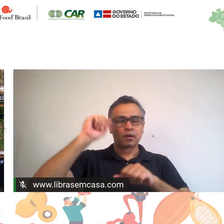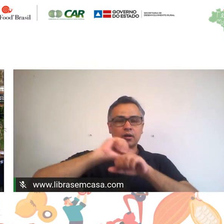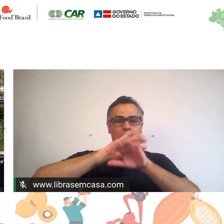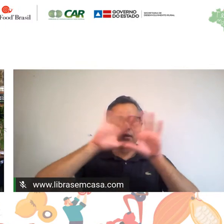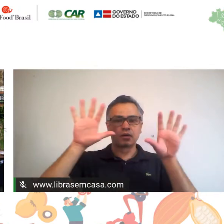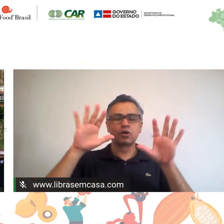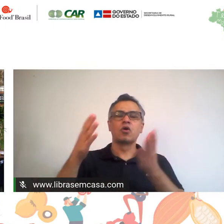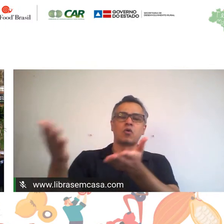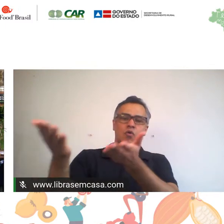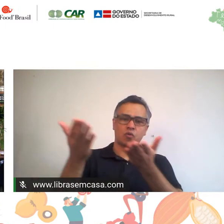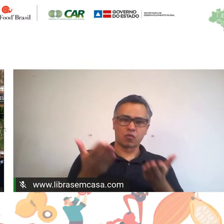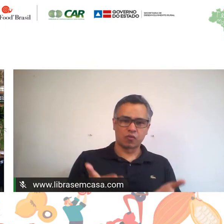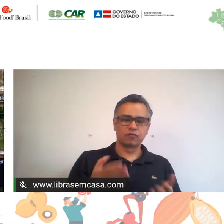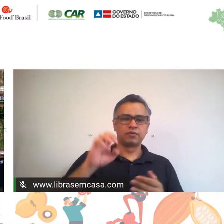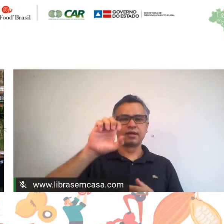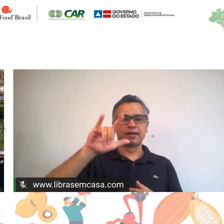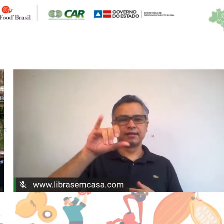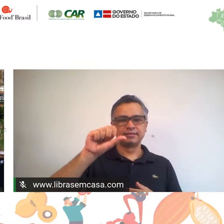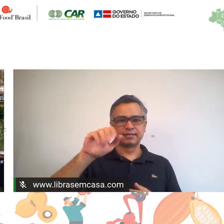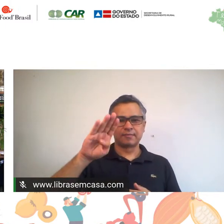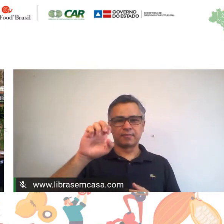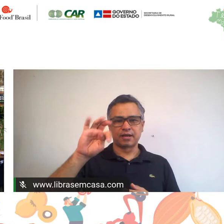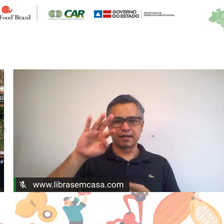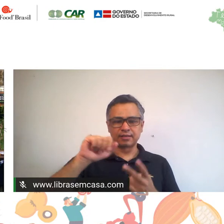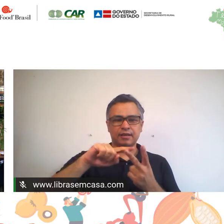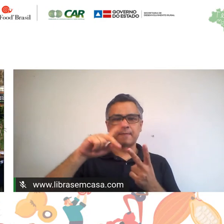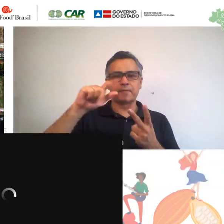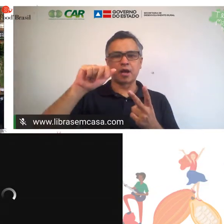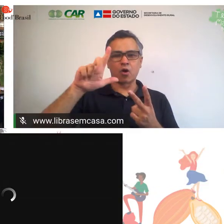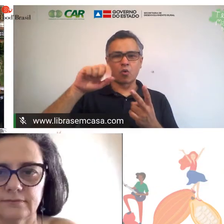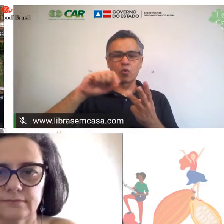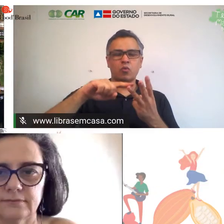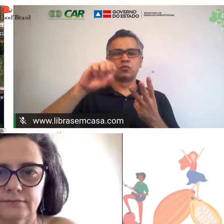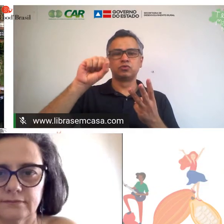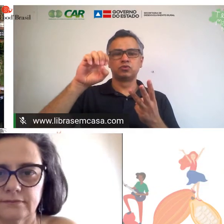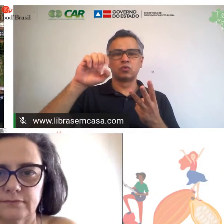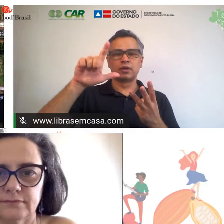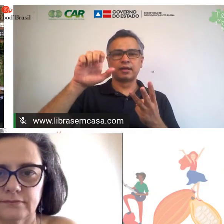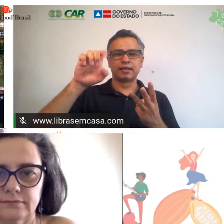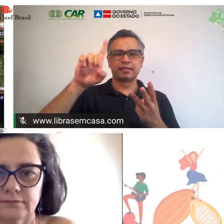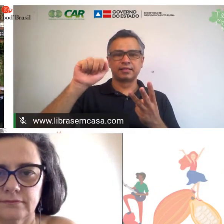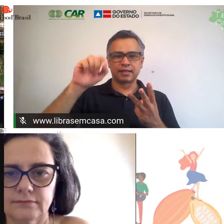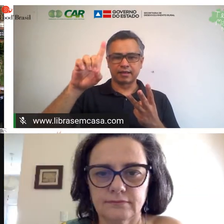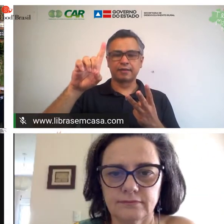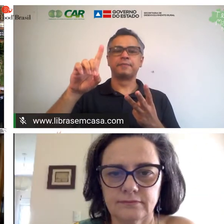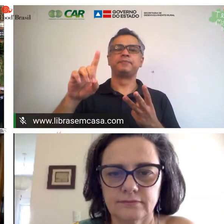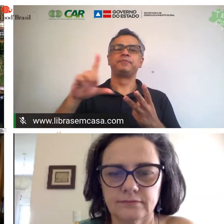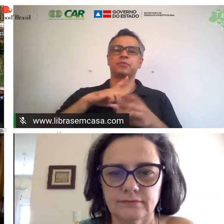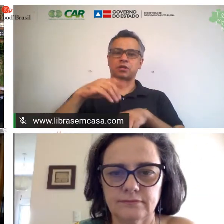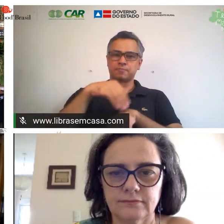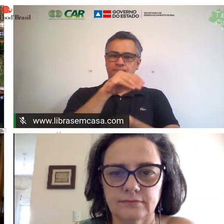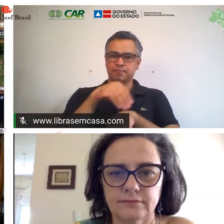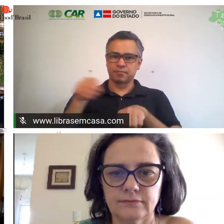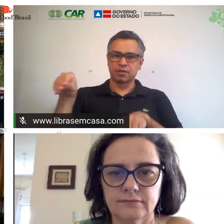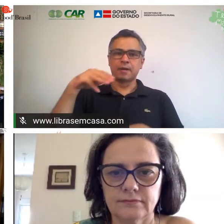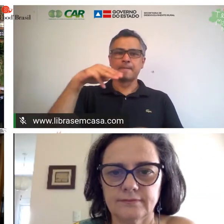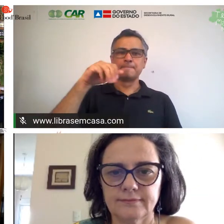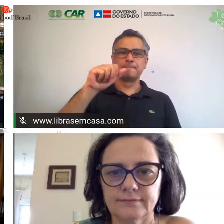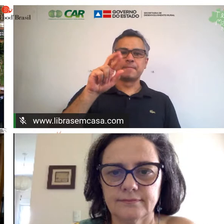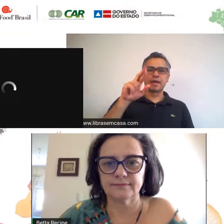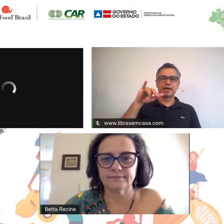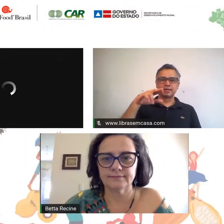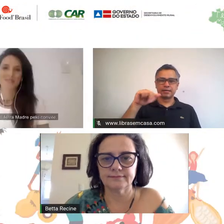diálogo a Elisabetta Recine, o Paulo Artacho e Soledad Baruti. A atividade conta com a moderação da Marina Yamaoka.